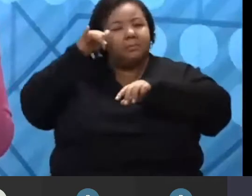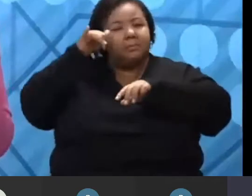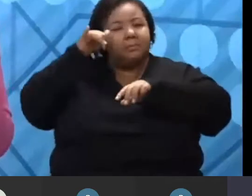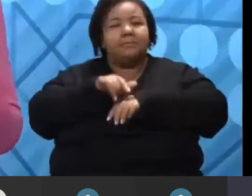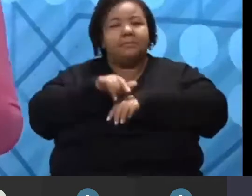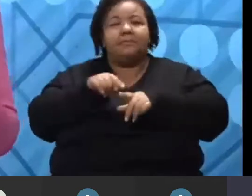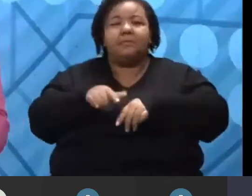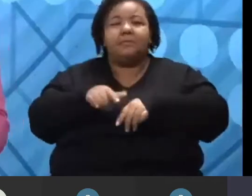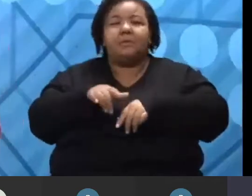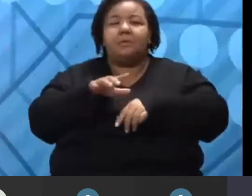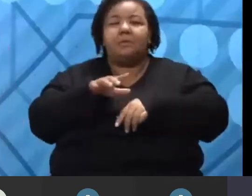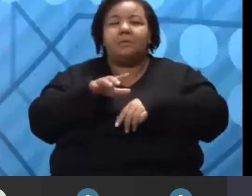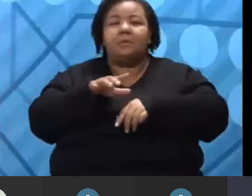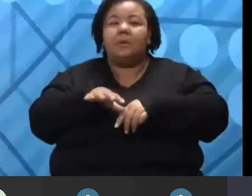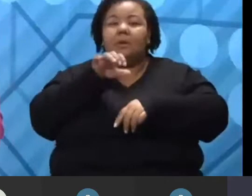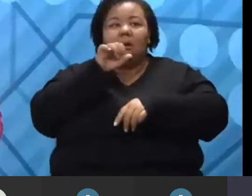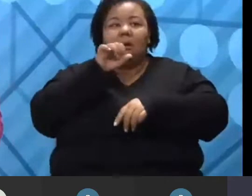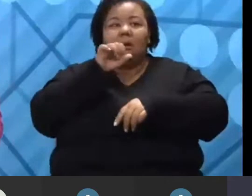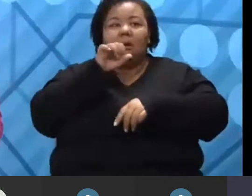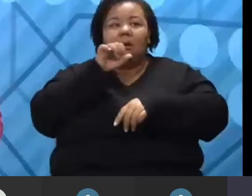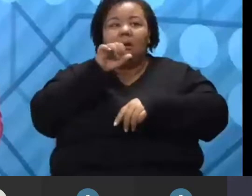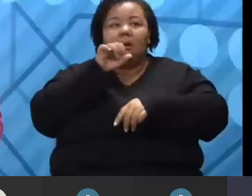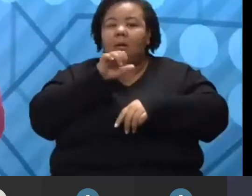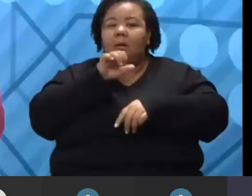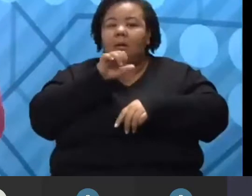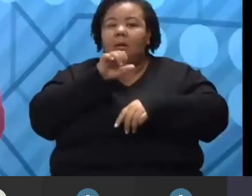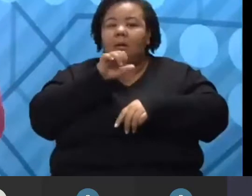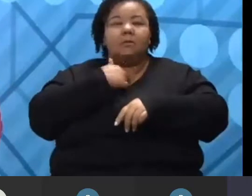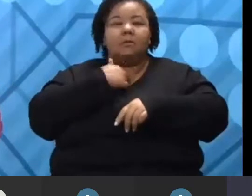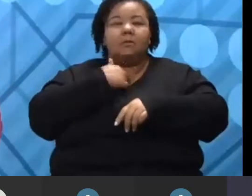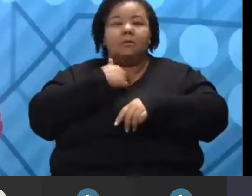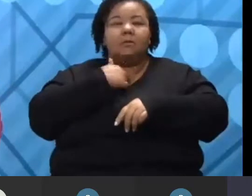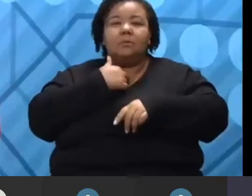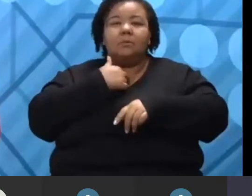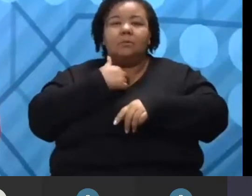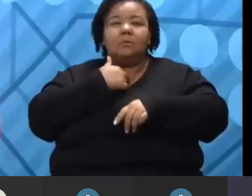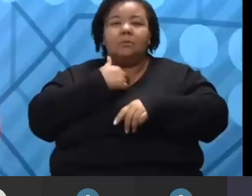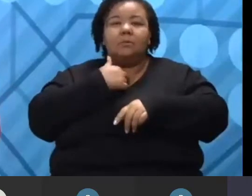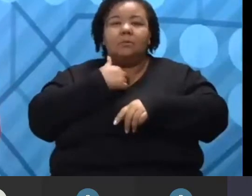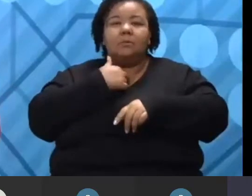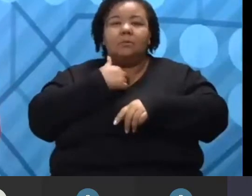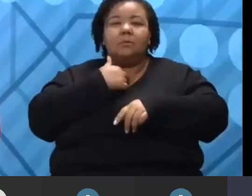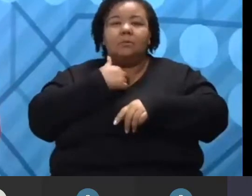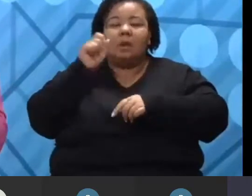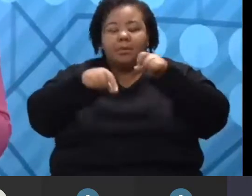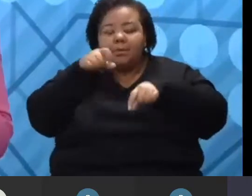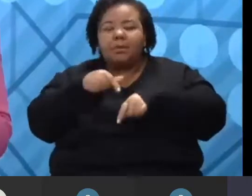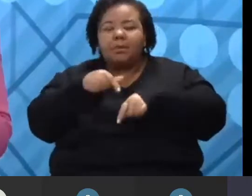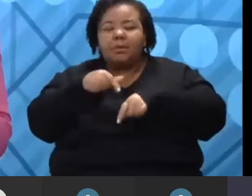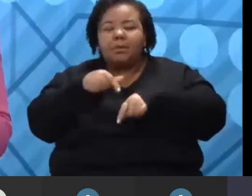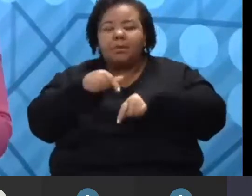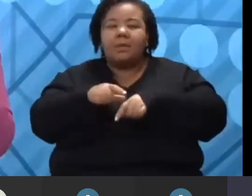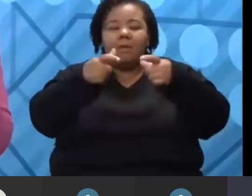conversando ou suspirando perto da placa. Por quê? Porque qualquer gotícula respiratória que caia ali na placa neste momento vai contaminar a